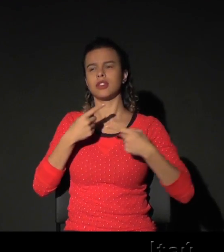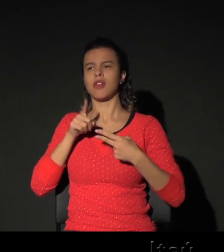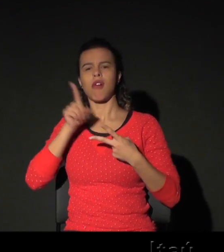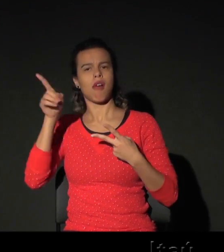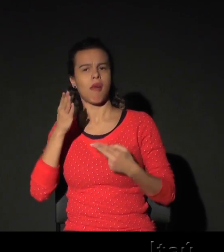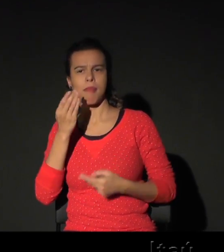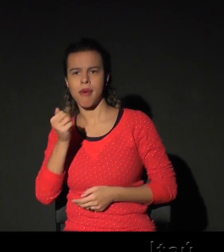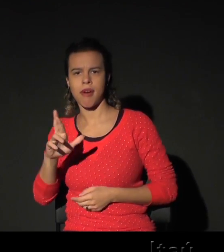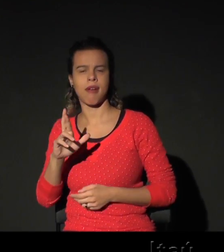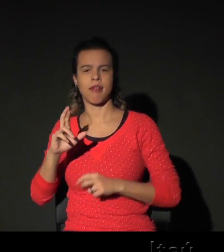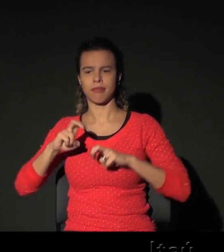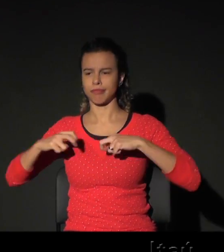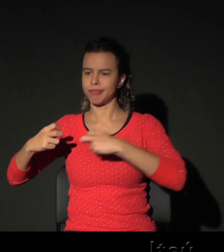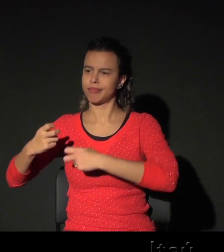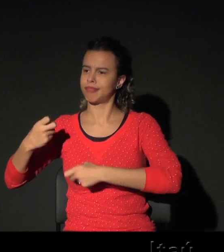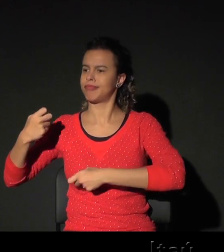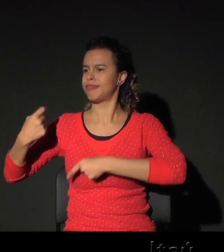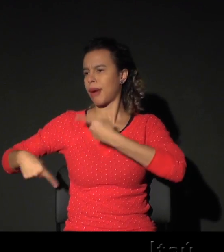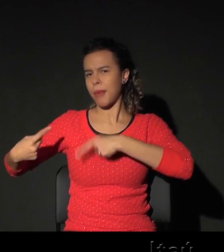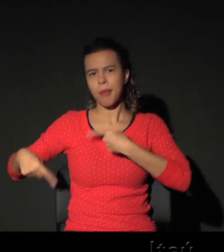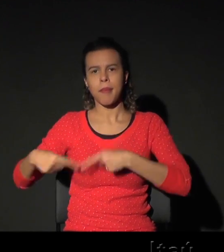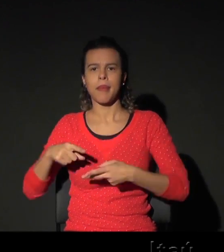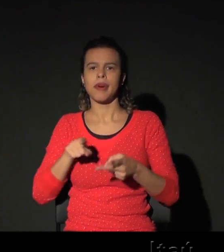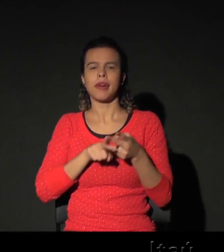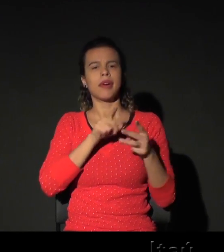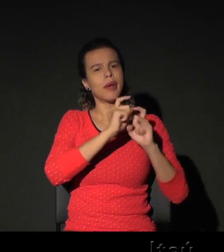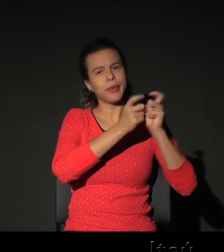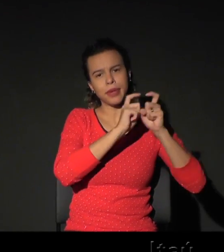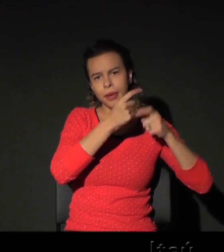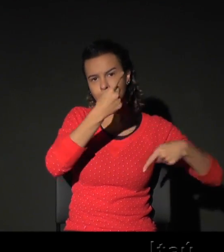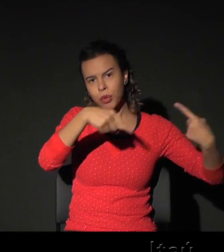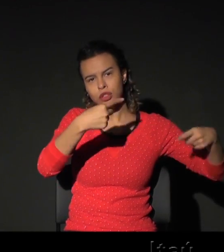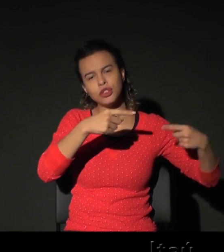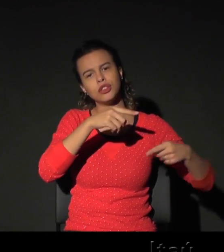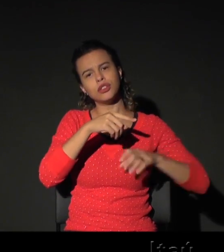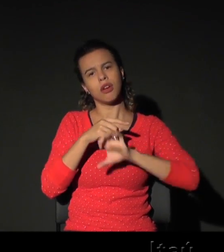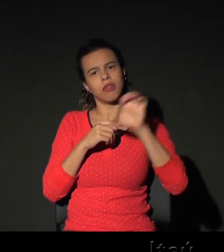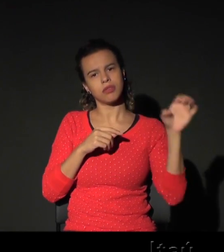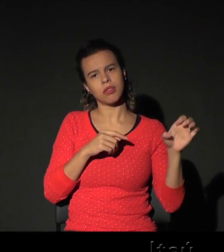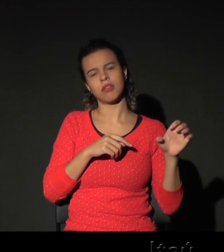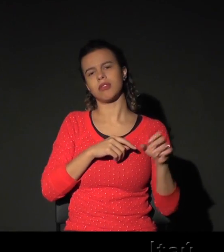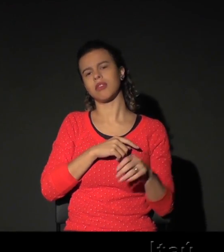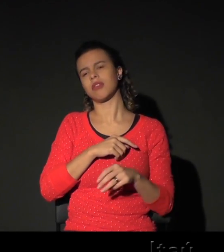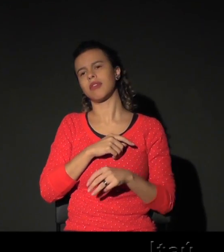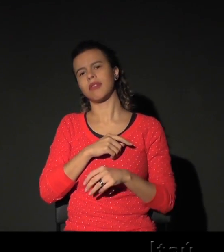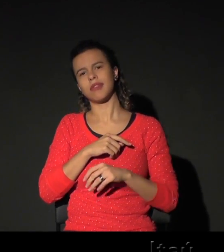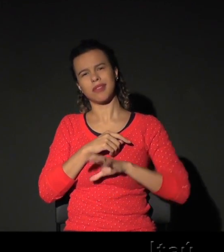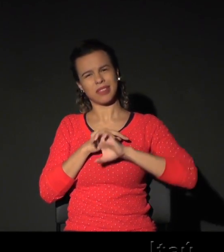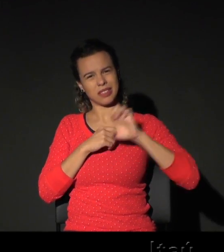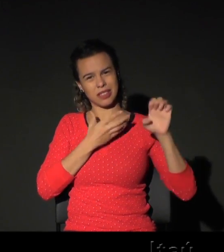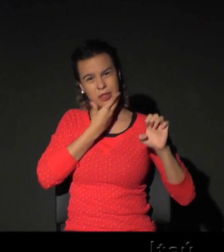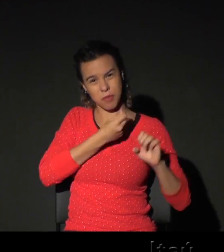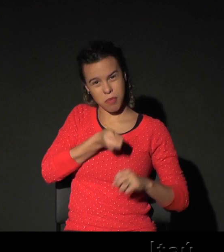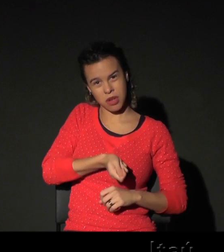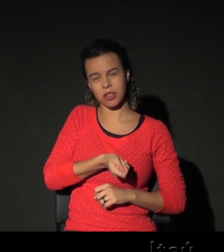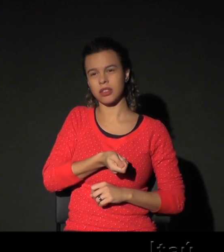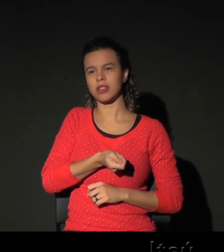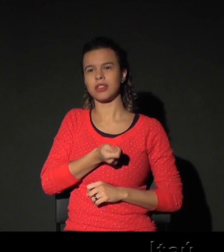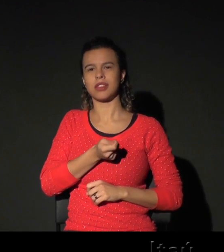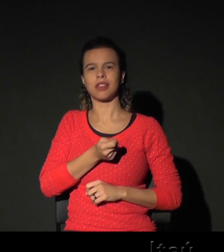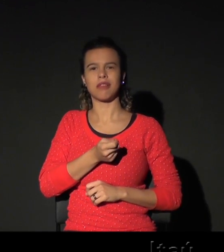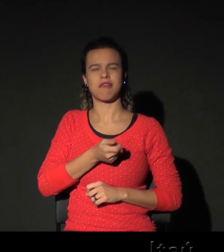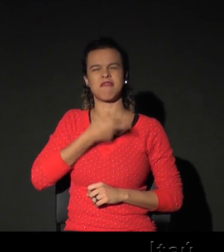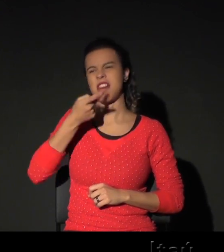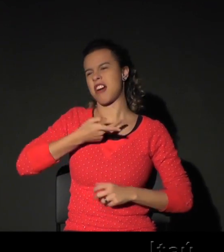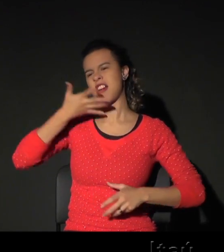barna naquele na na nas reuniões eh políticas da esquerda né com o esquerdo falando mais do que